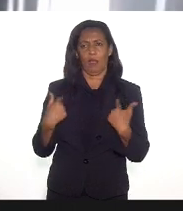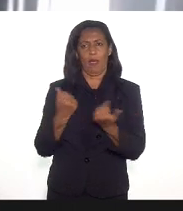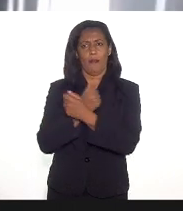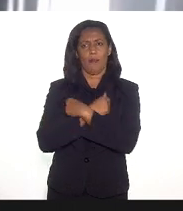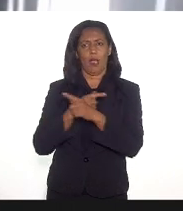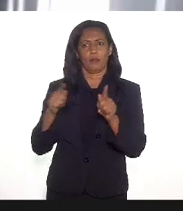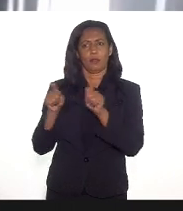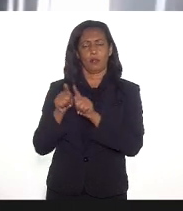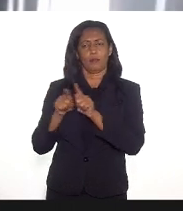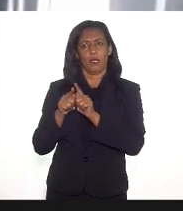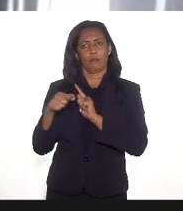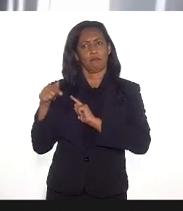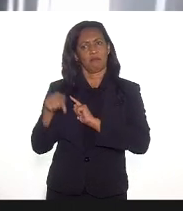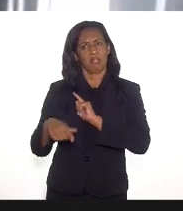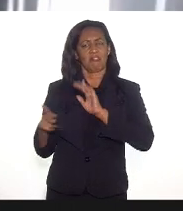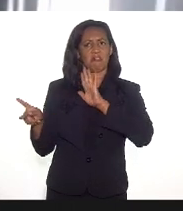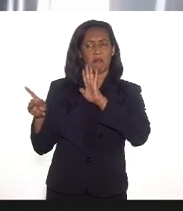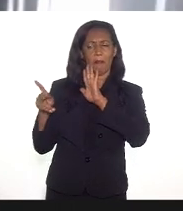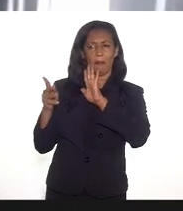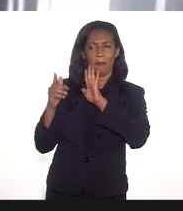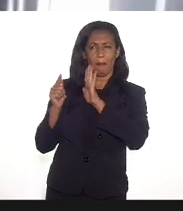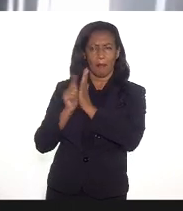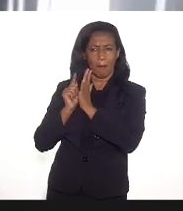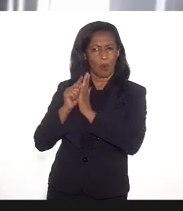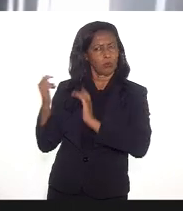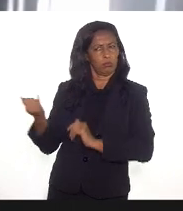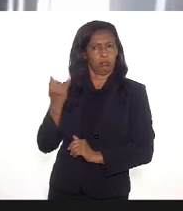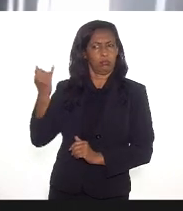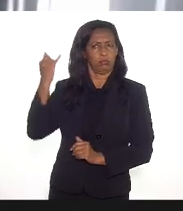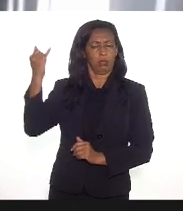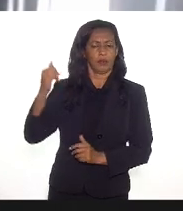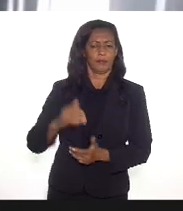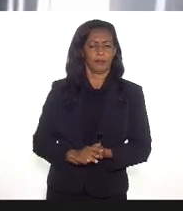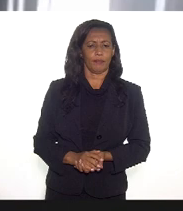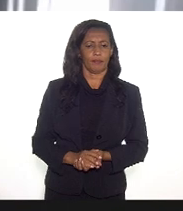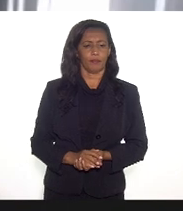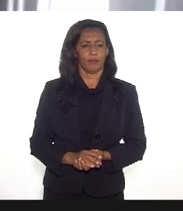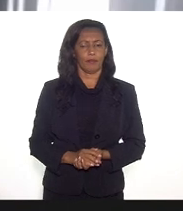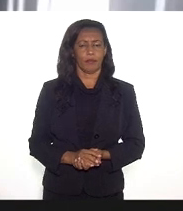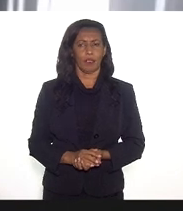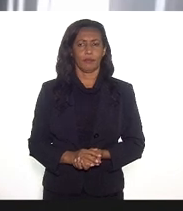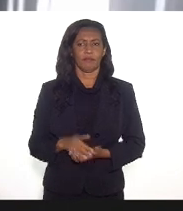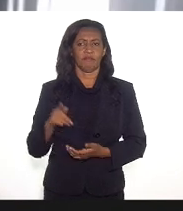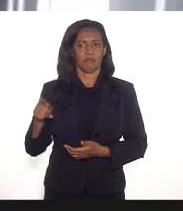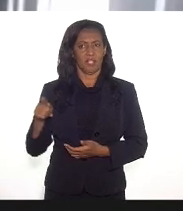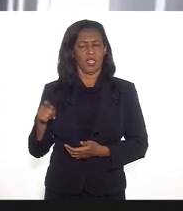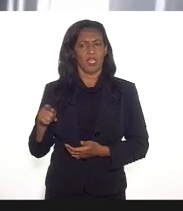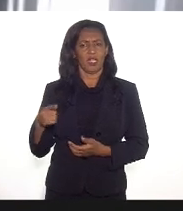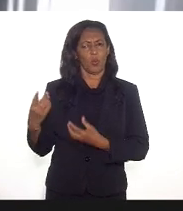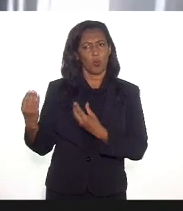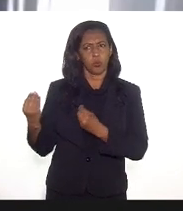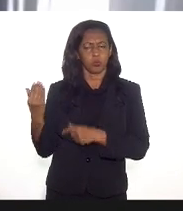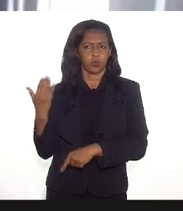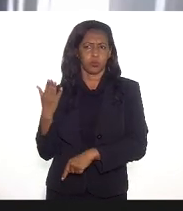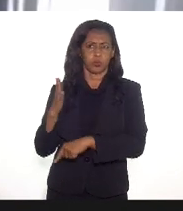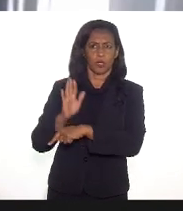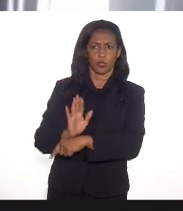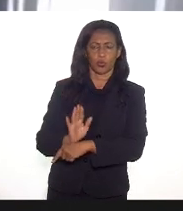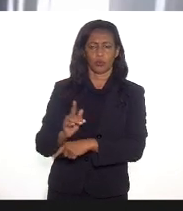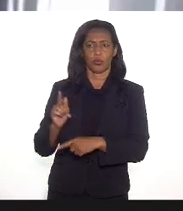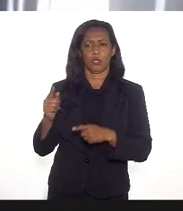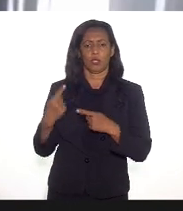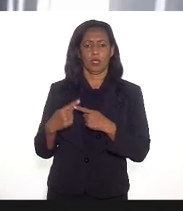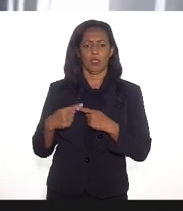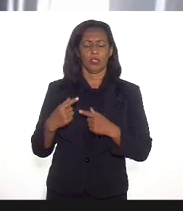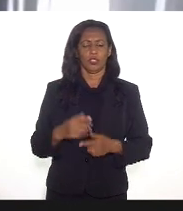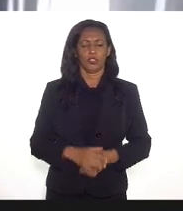papel muito relevante e prestado aos mandatos, oferecido aos mandatos, muitos subsídios para que a gente discuta